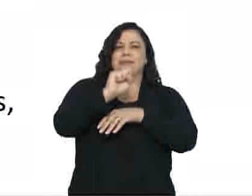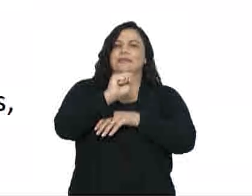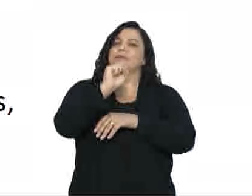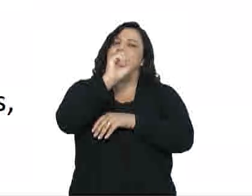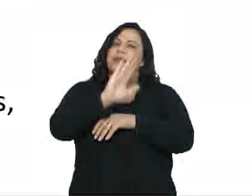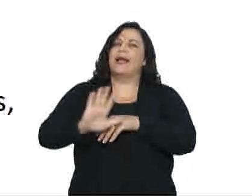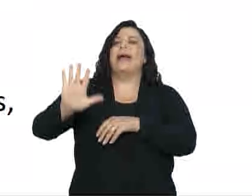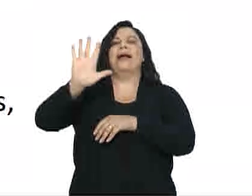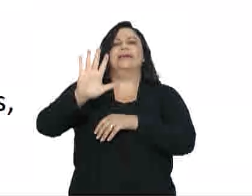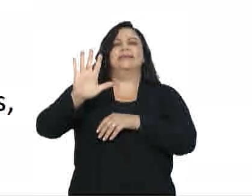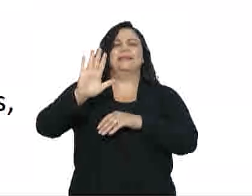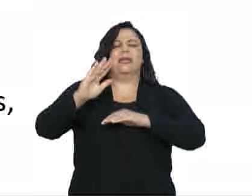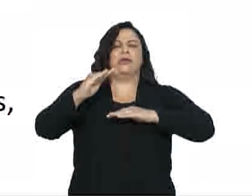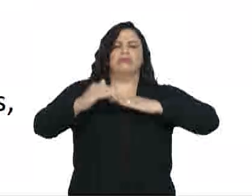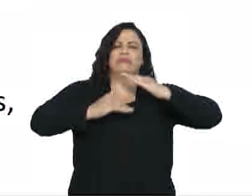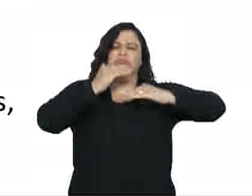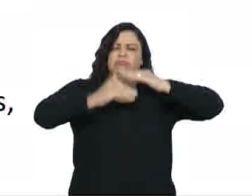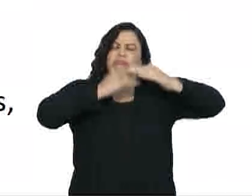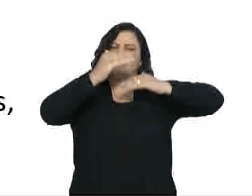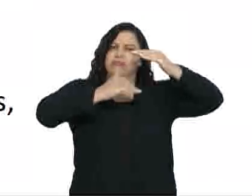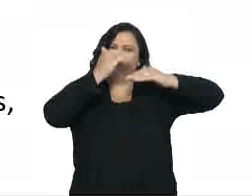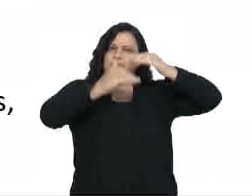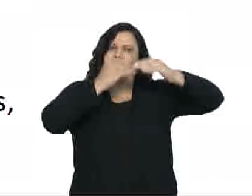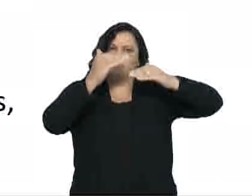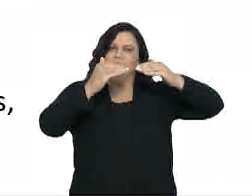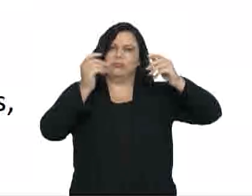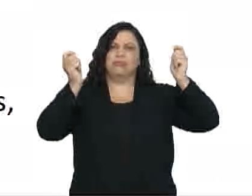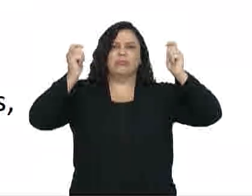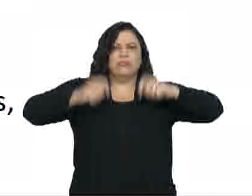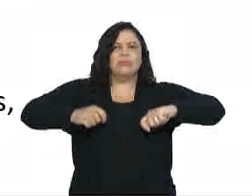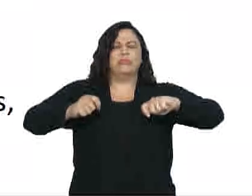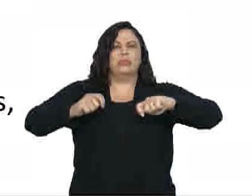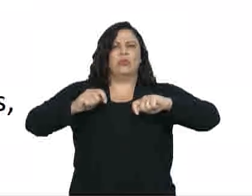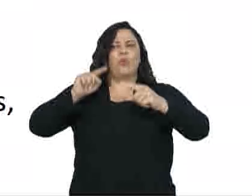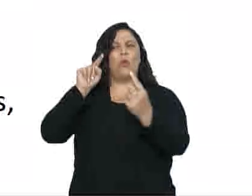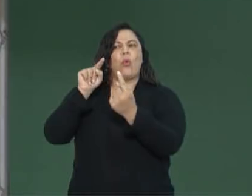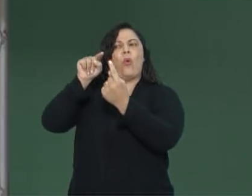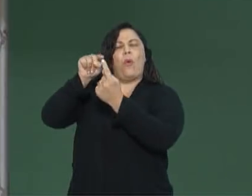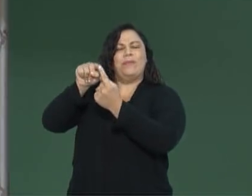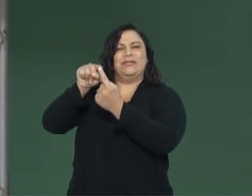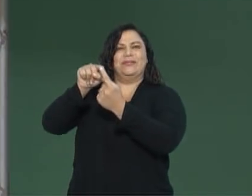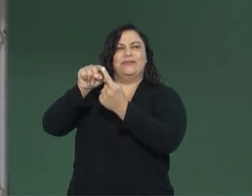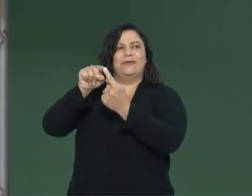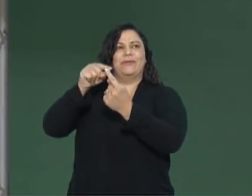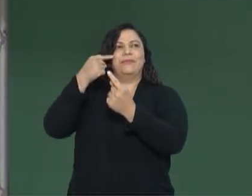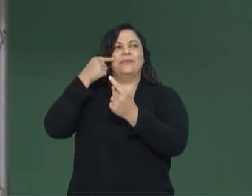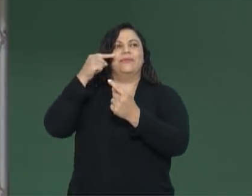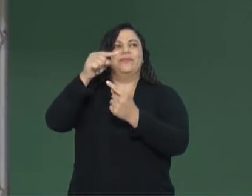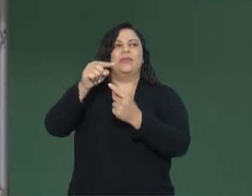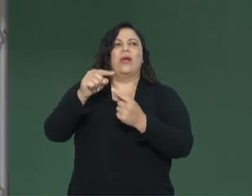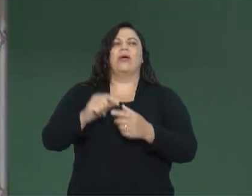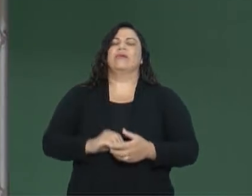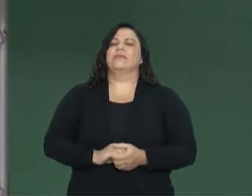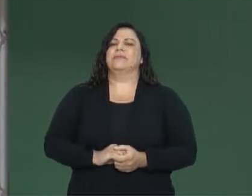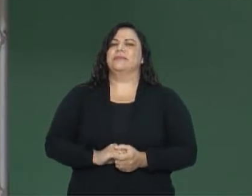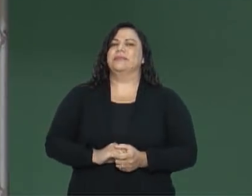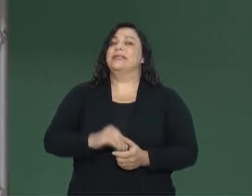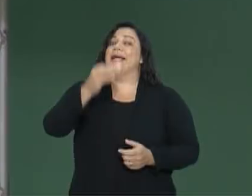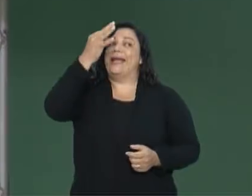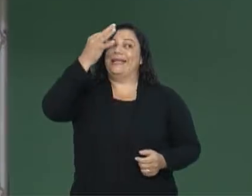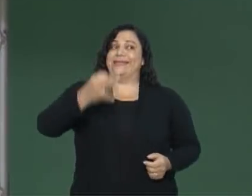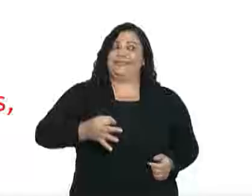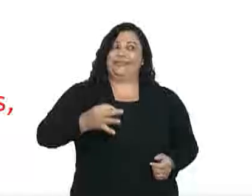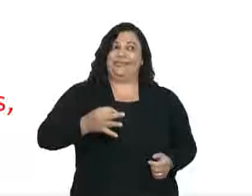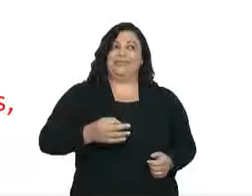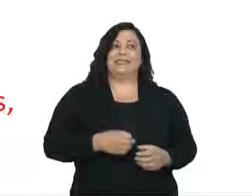países latino-americanos a produção objetivou o mercado interno. Se você marcou essa alternativa, você